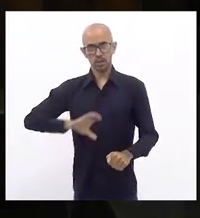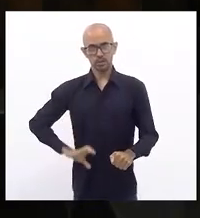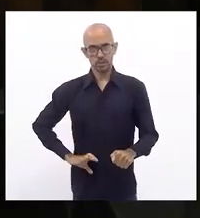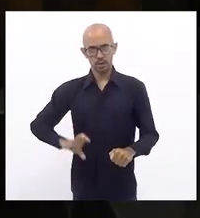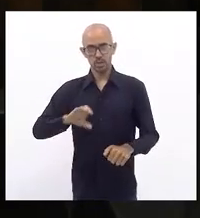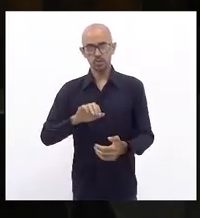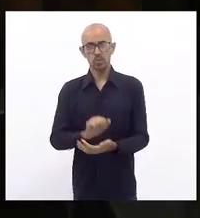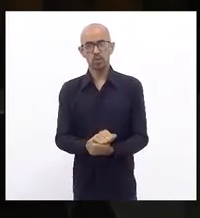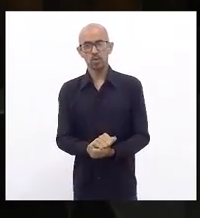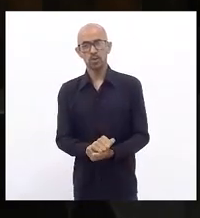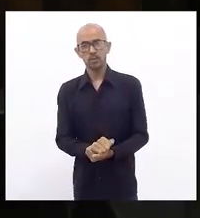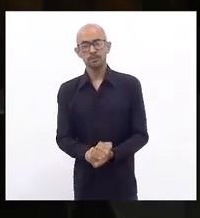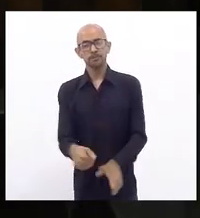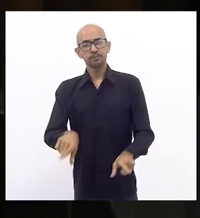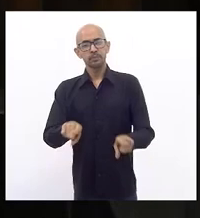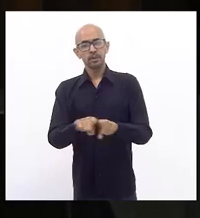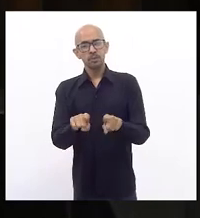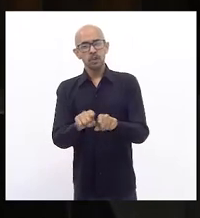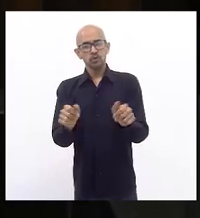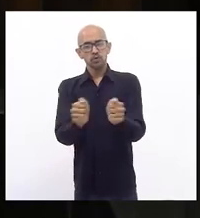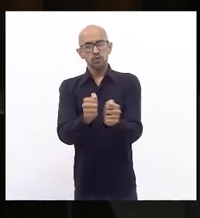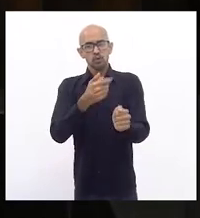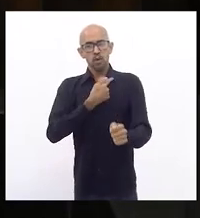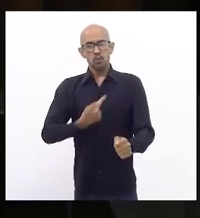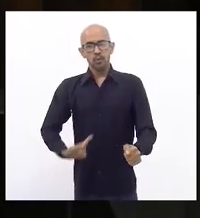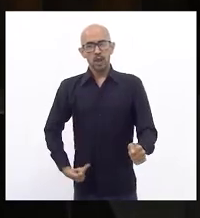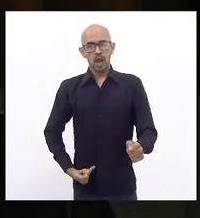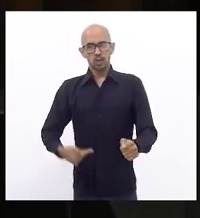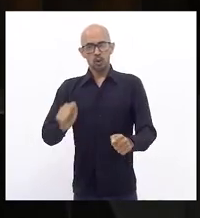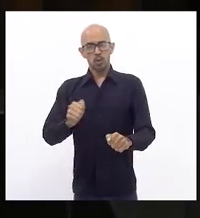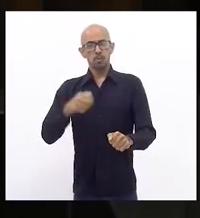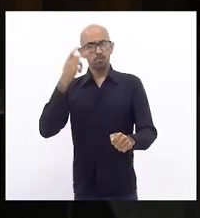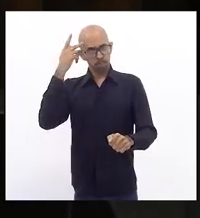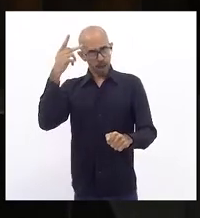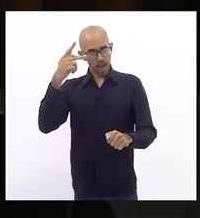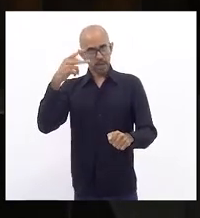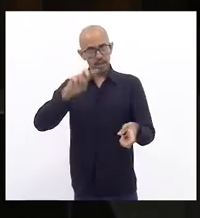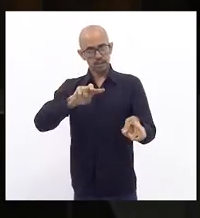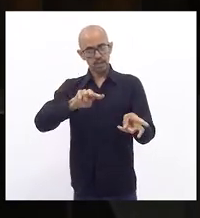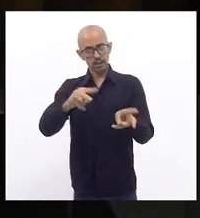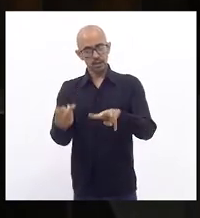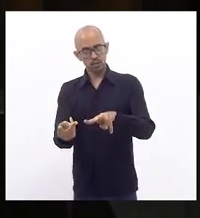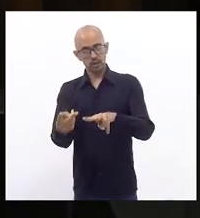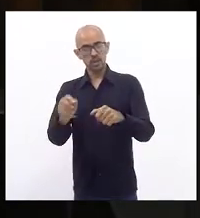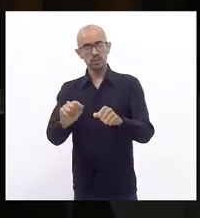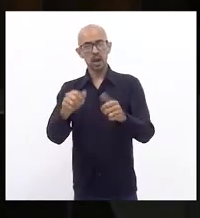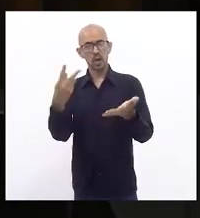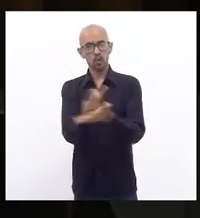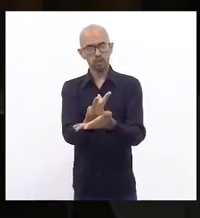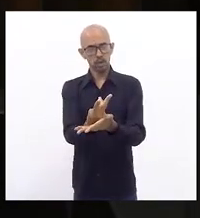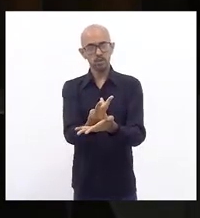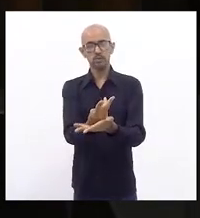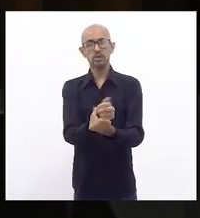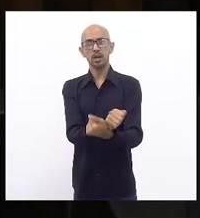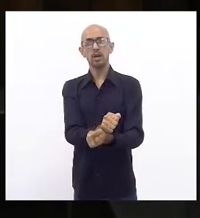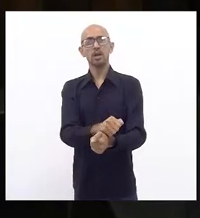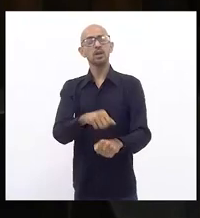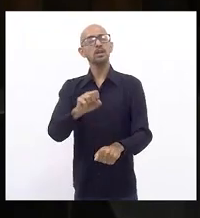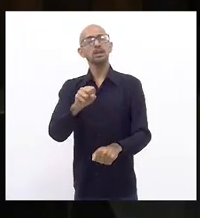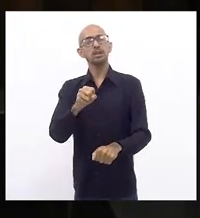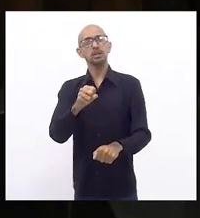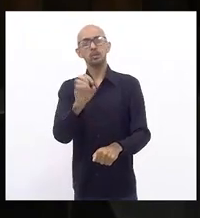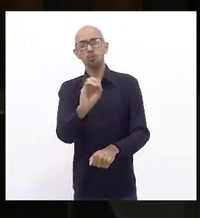Siciliano, junto ao governador, para que essa transição possa acontecer sem que